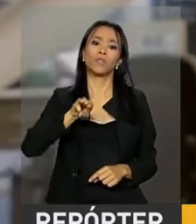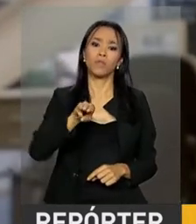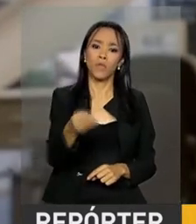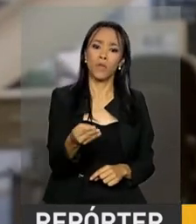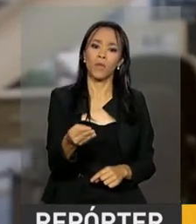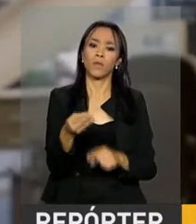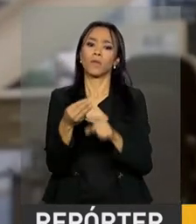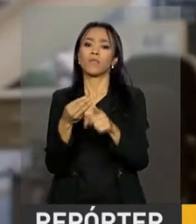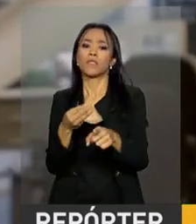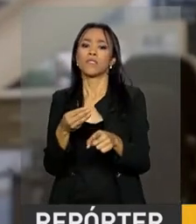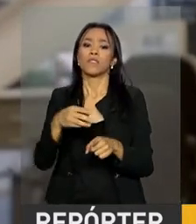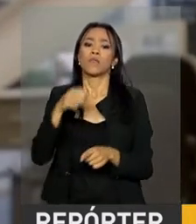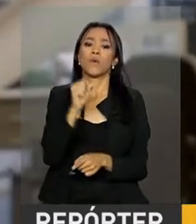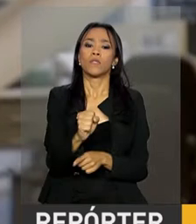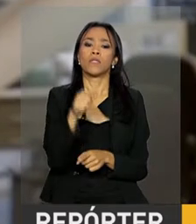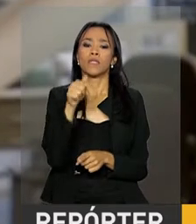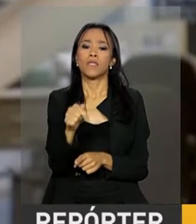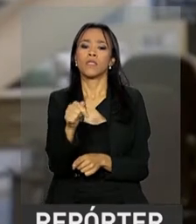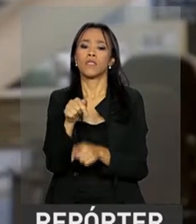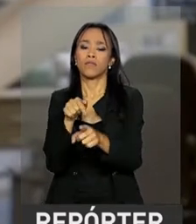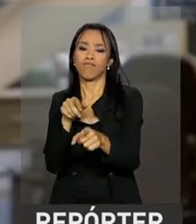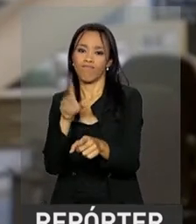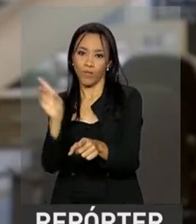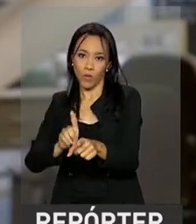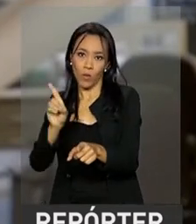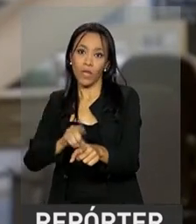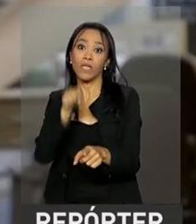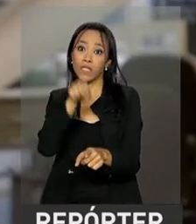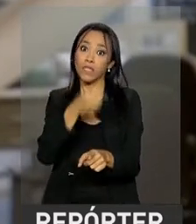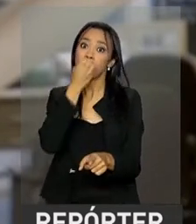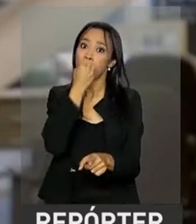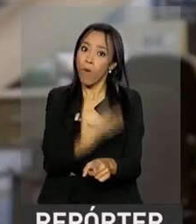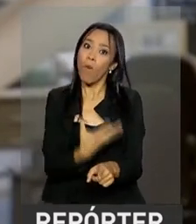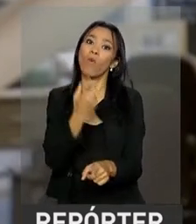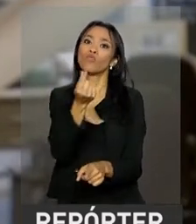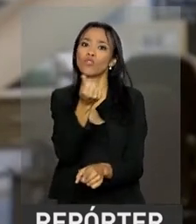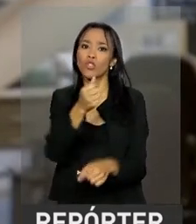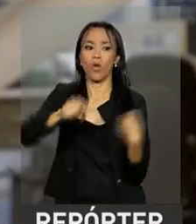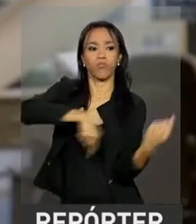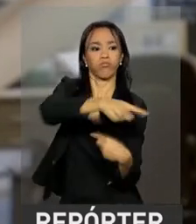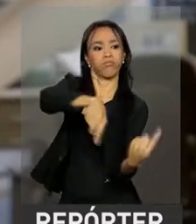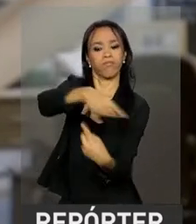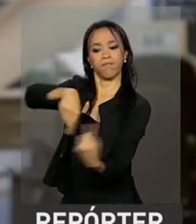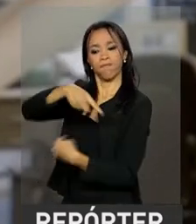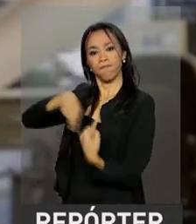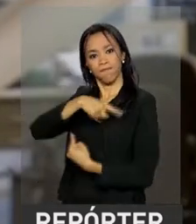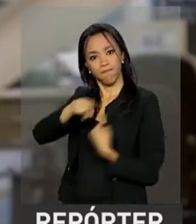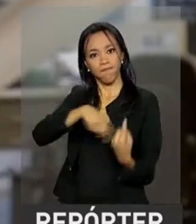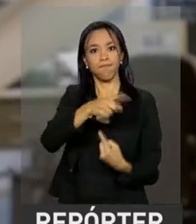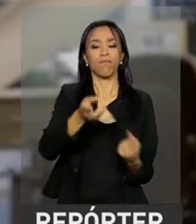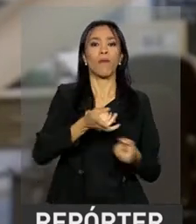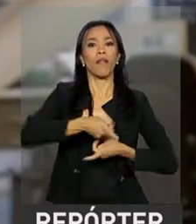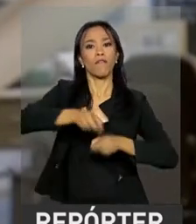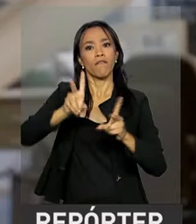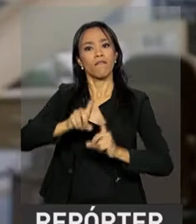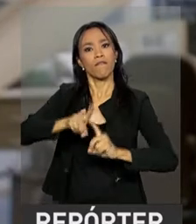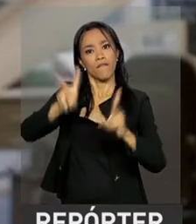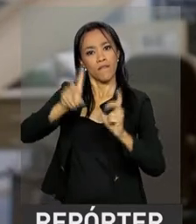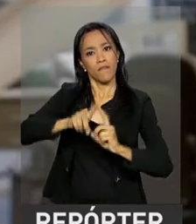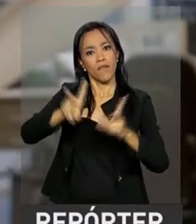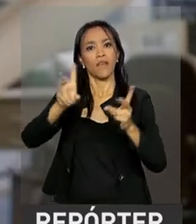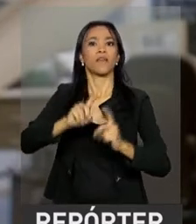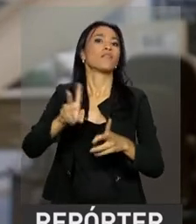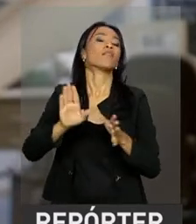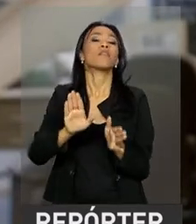dólares esse resultado reflete o bom momento para o país com investidores estrangeiros e também o cenário favorável para as exportações que têm batido